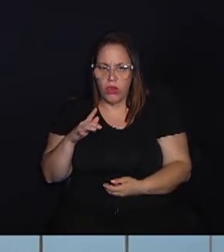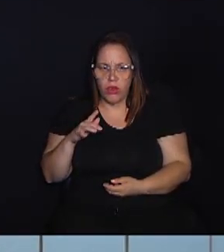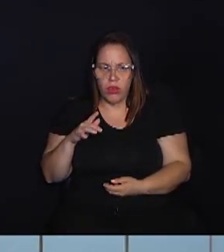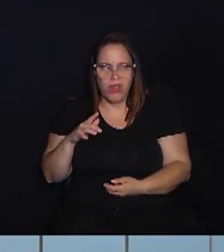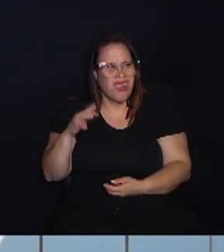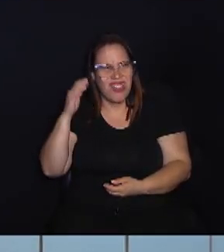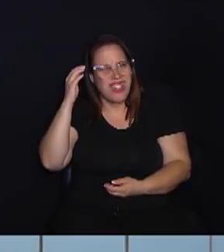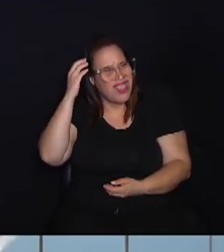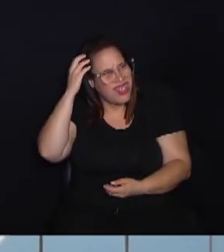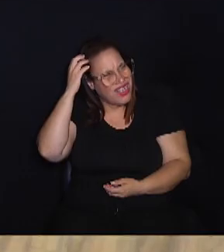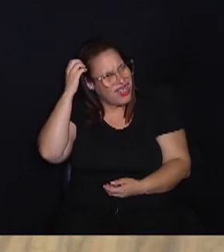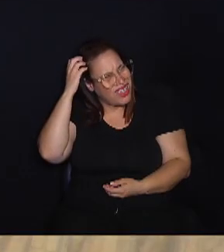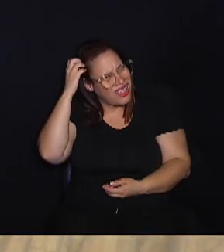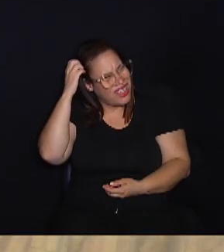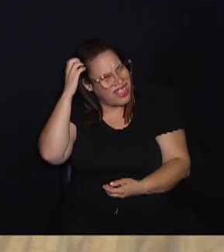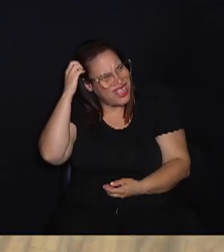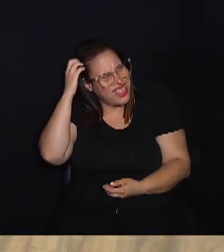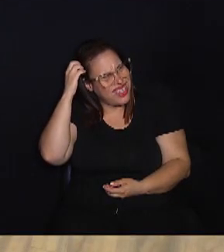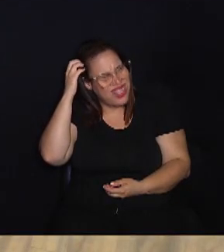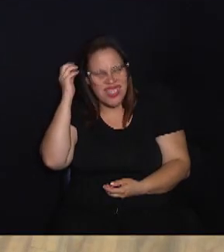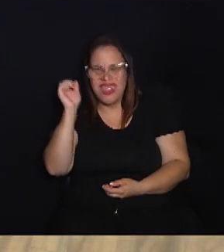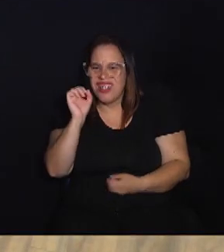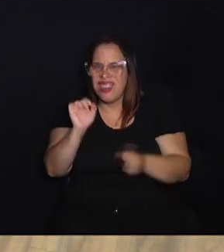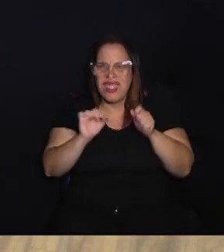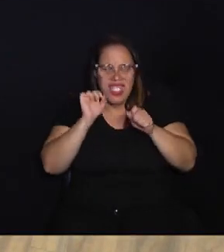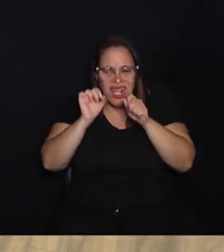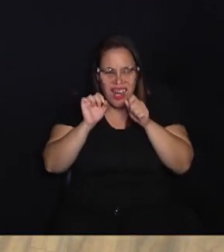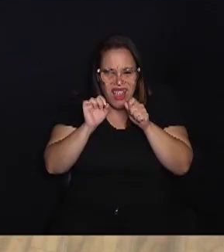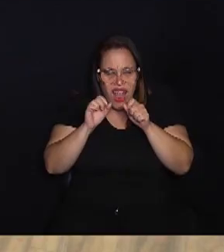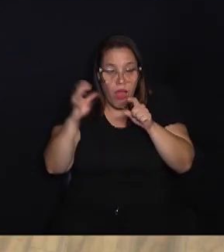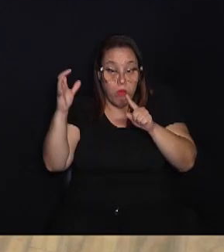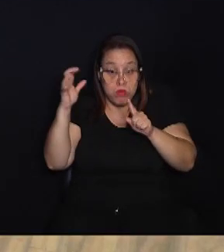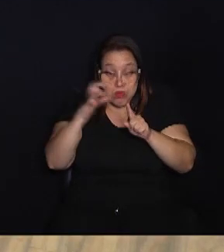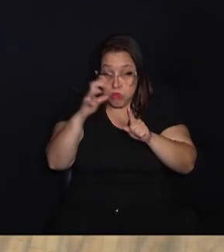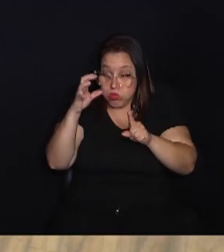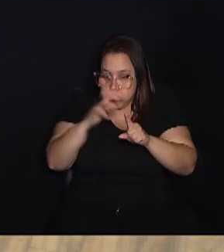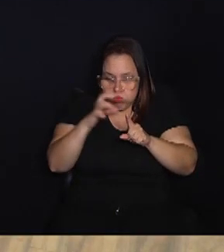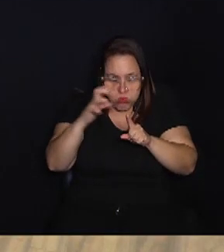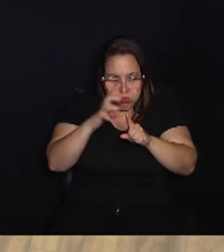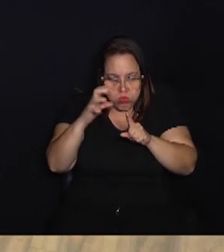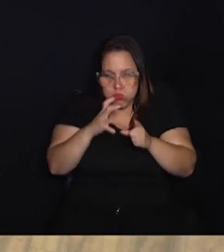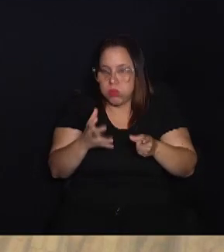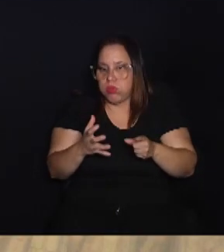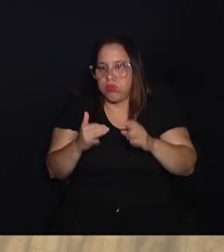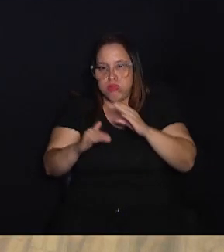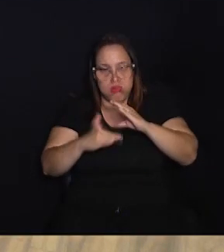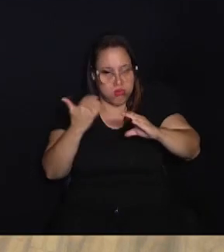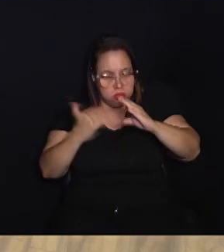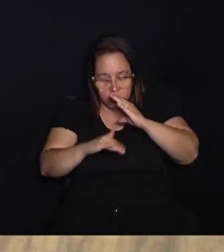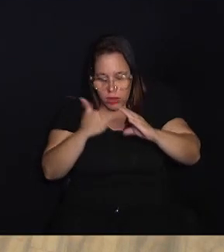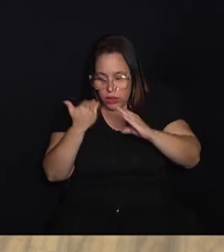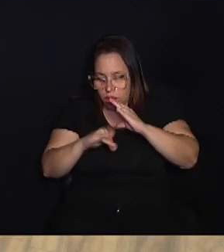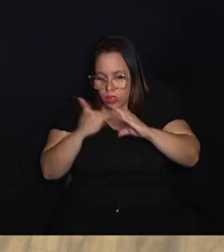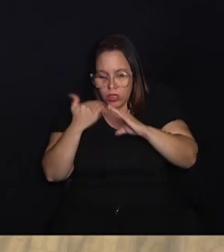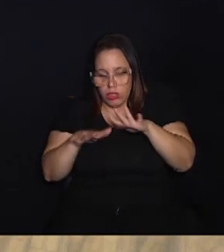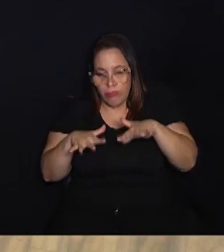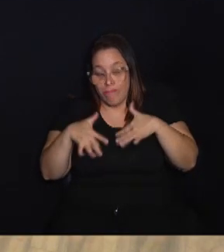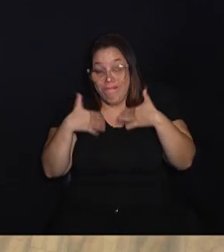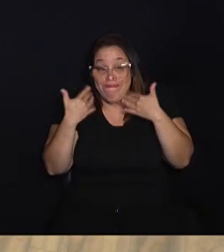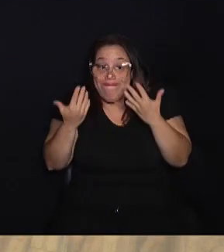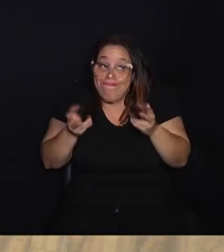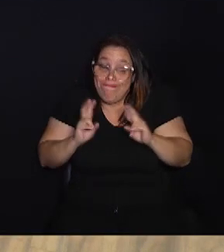capacidade para análise crítica, né? Muitas vezes são influenciados por mensagem, informações, enfim, nem